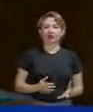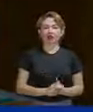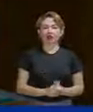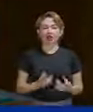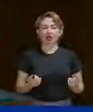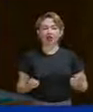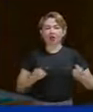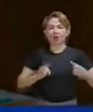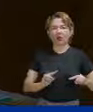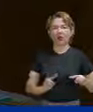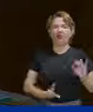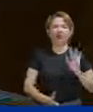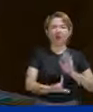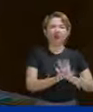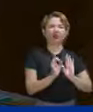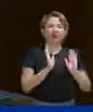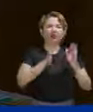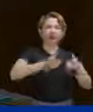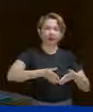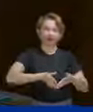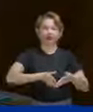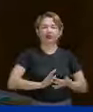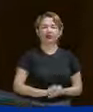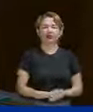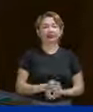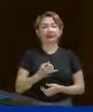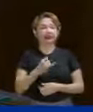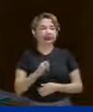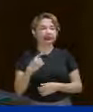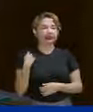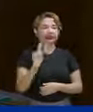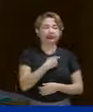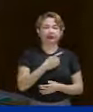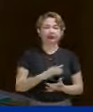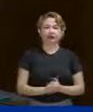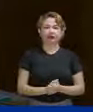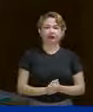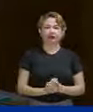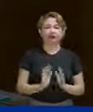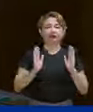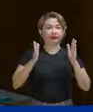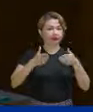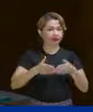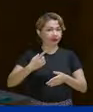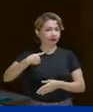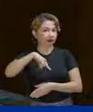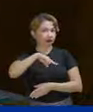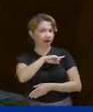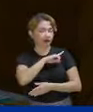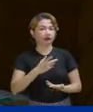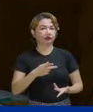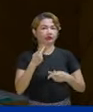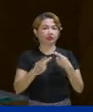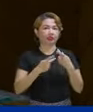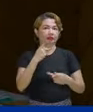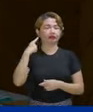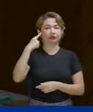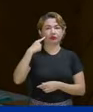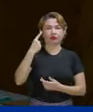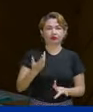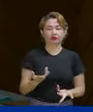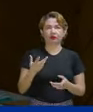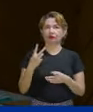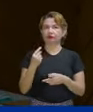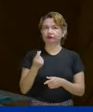de encontro à legislação específica. E se a gente estipular esse limite, nós dissermos que o advogado,